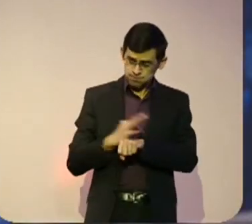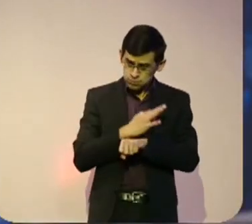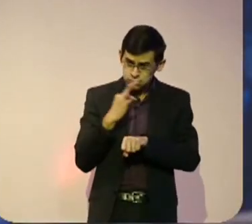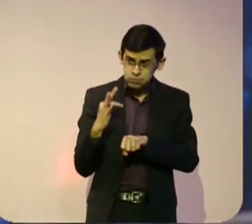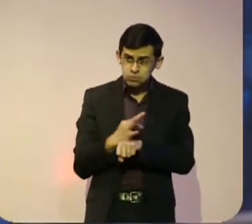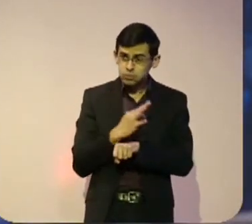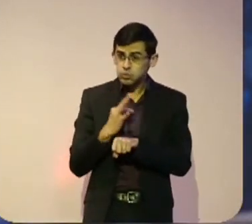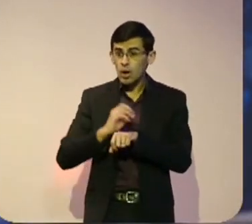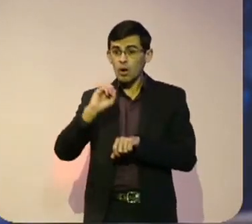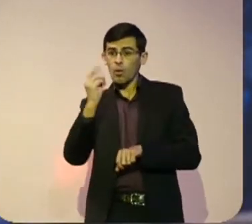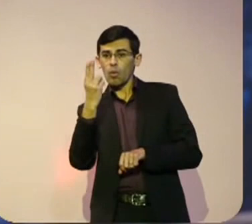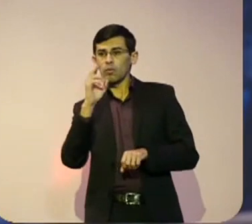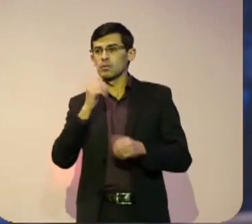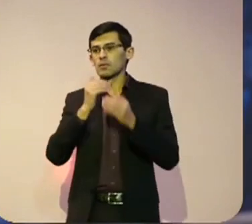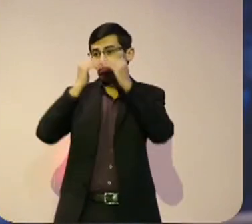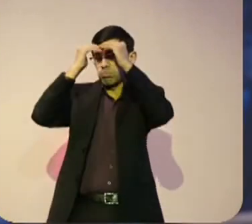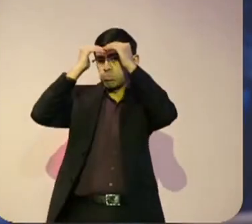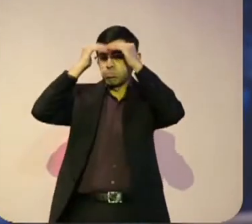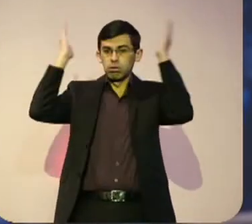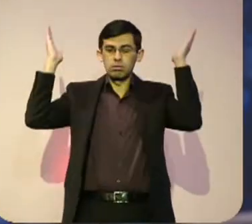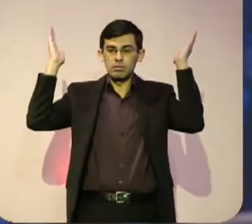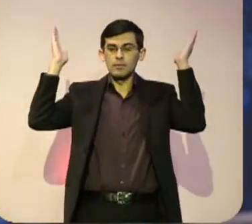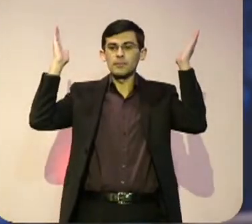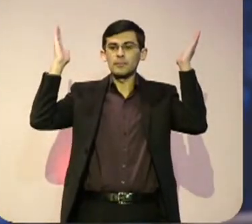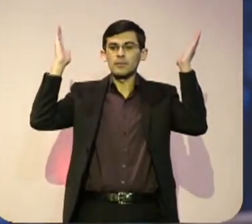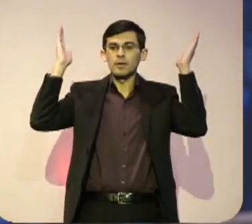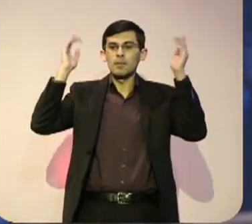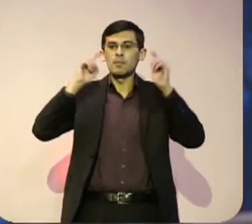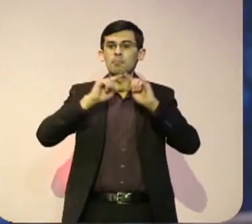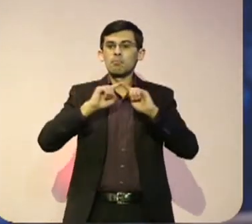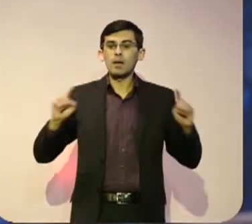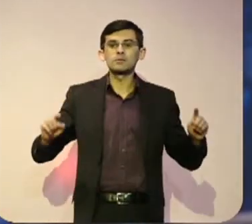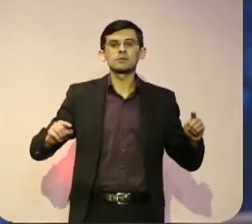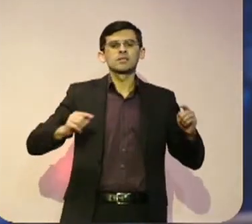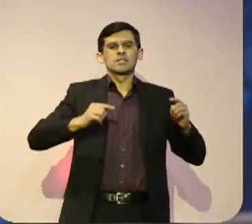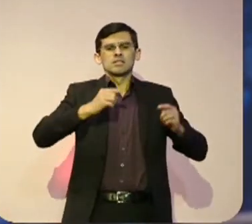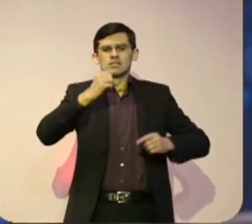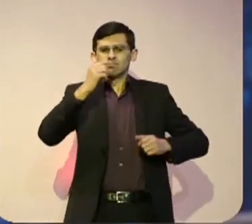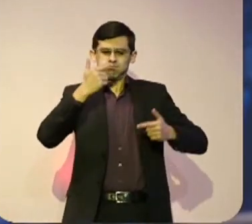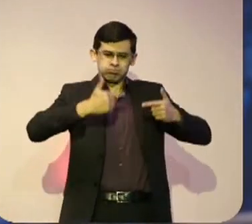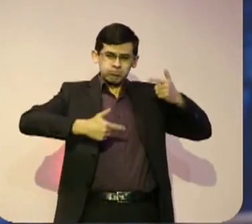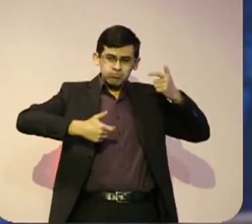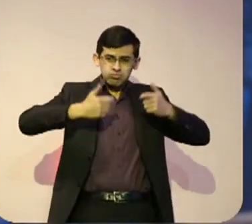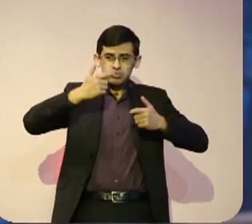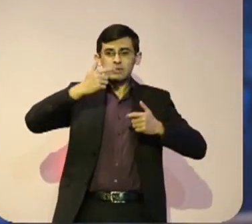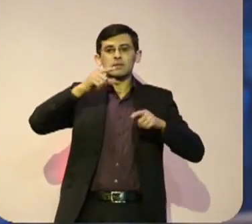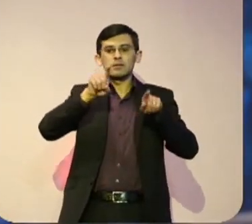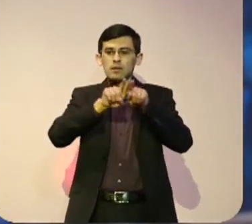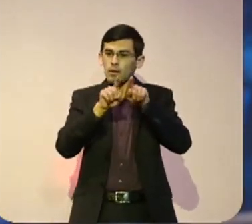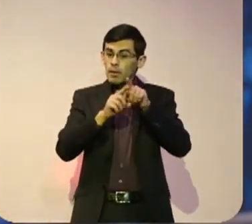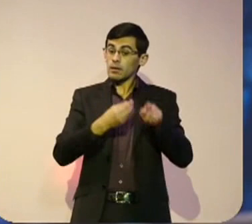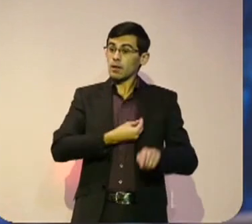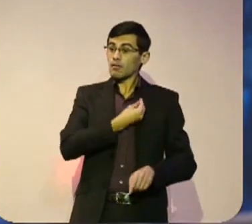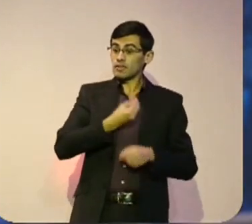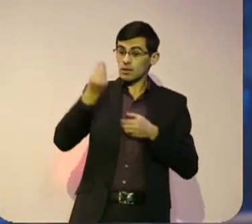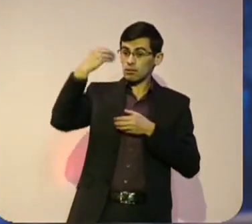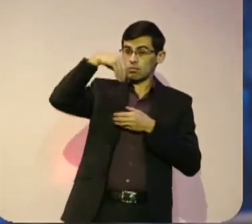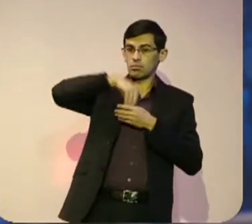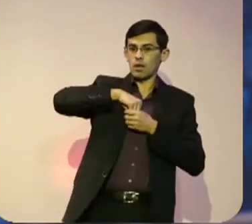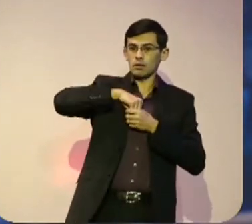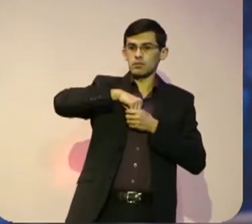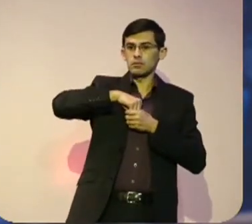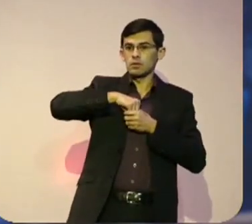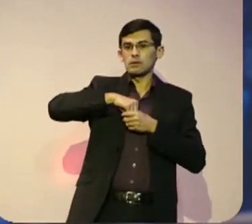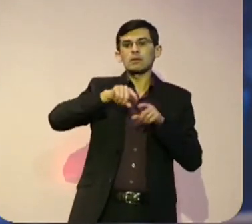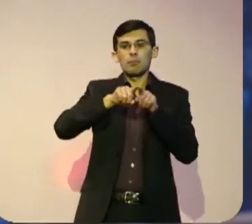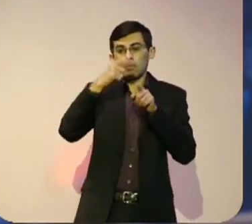perseverar ou vou desistir? E as batalhas na nossa vida são assim, são vividas dentro da